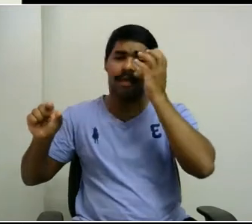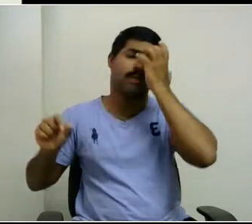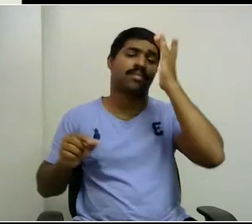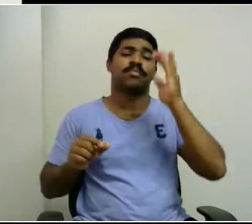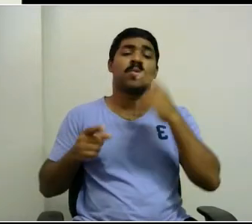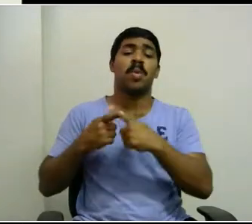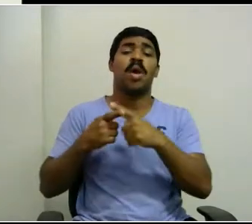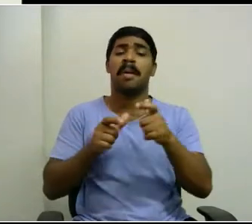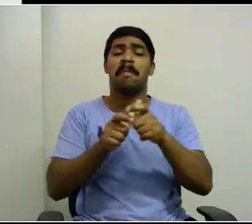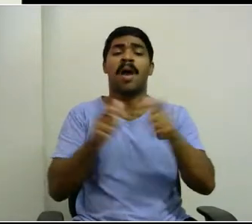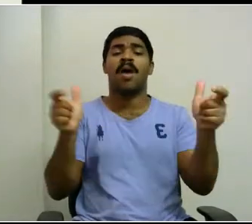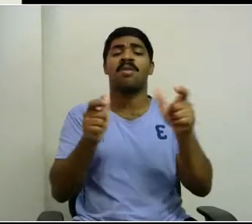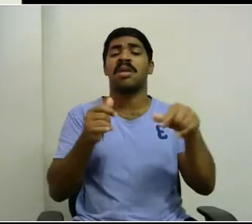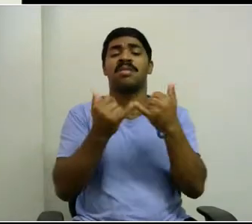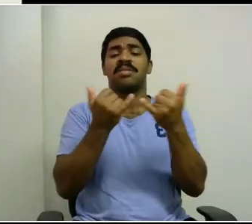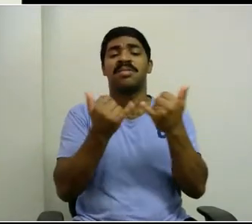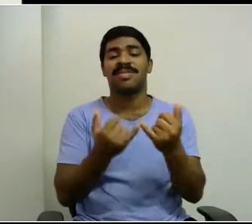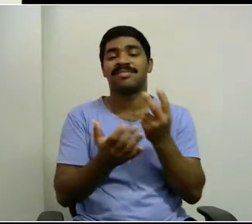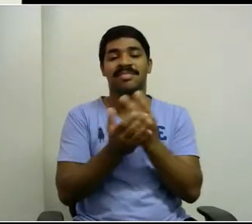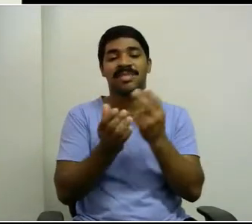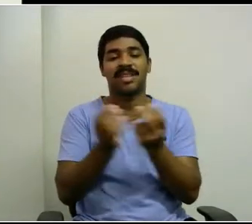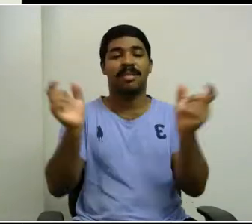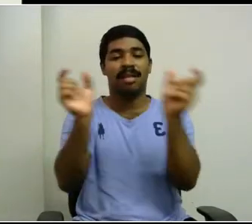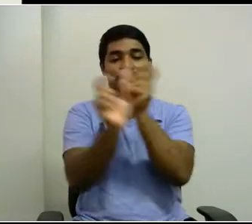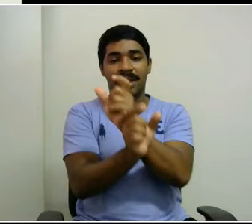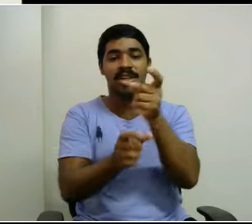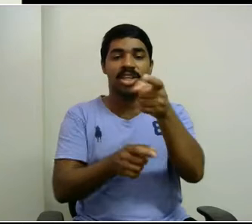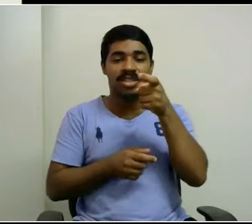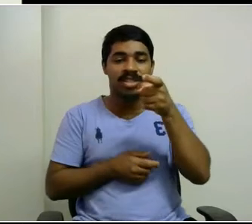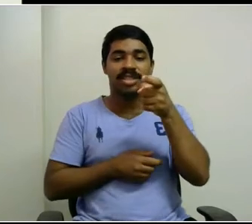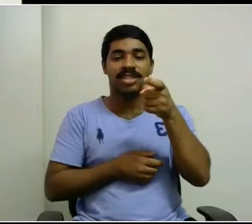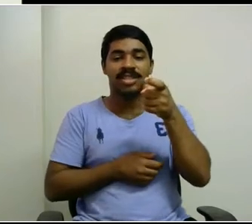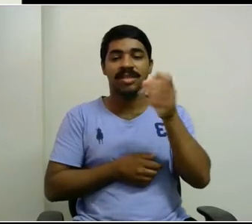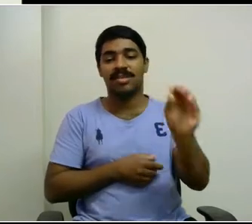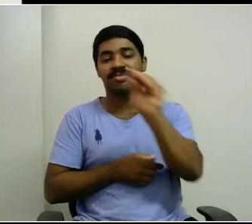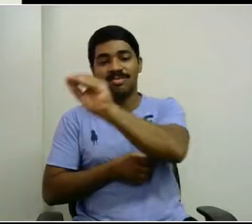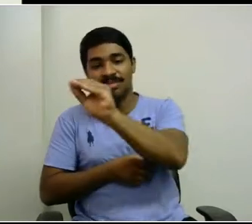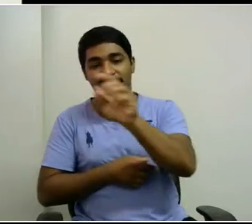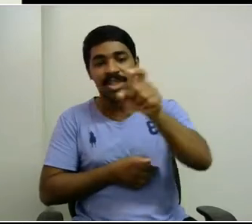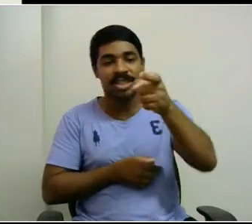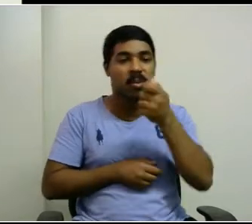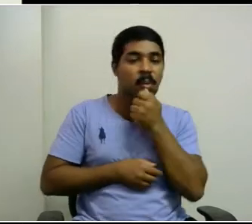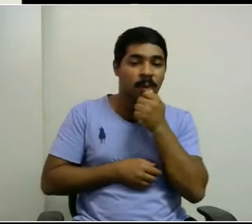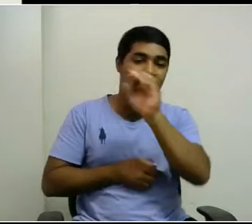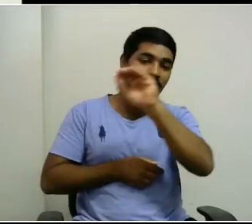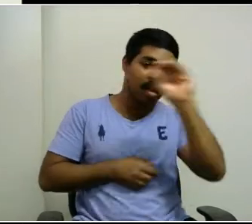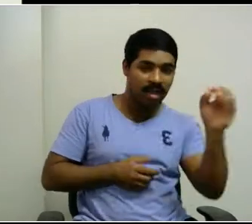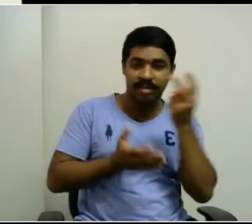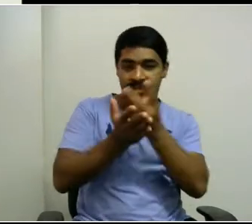Tá? São todos os mesmos, passo a passo. Tá? Isola tudo que tem x para um lado e o que não tem x para o outro lado.